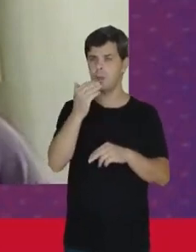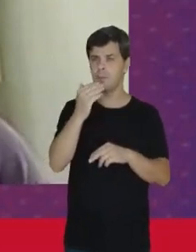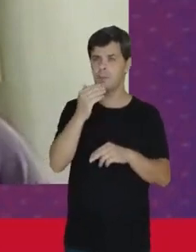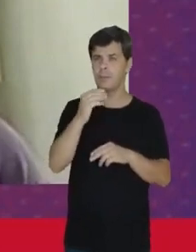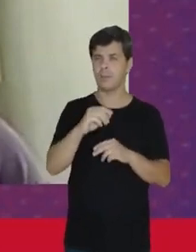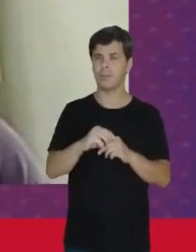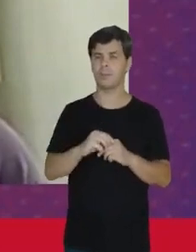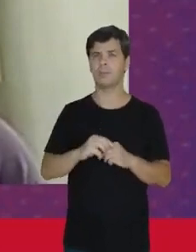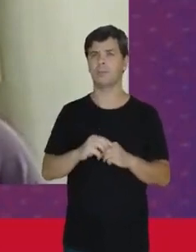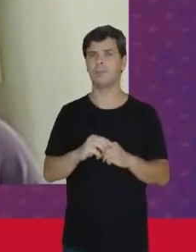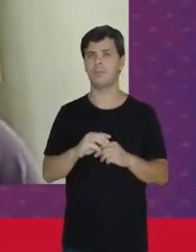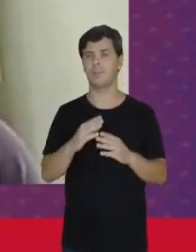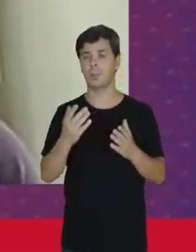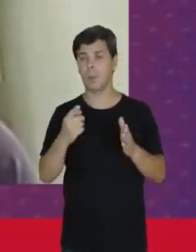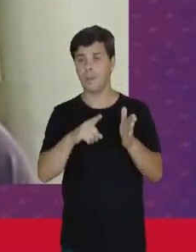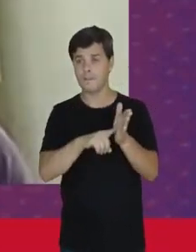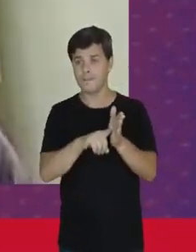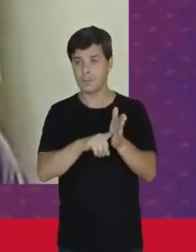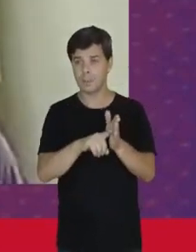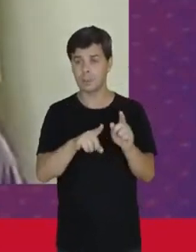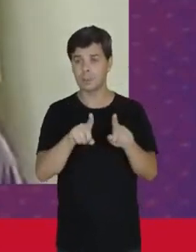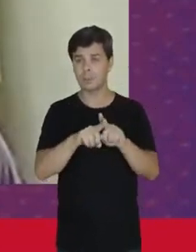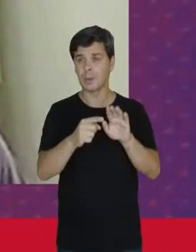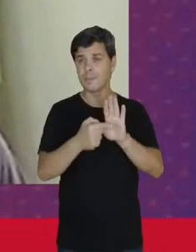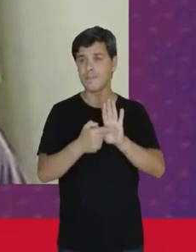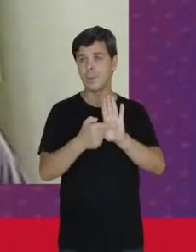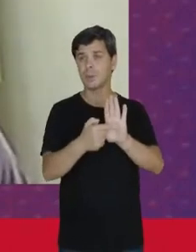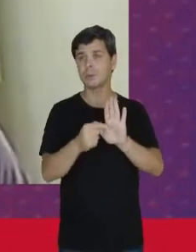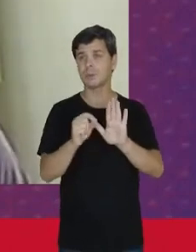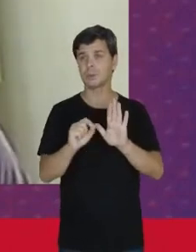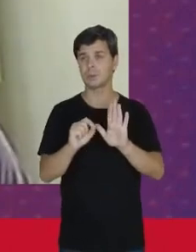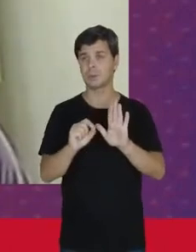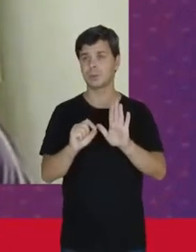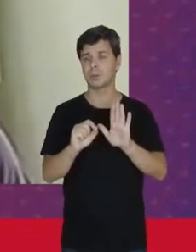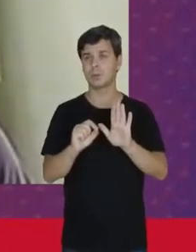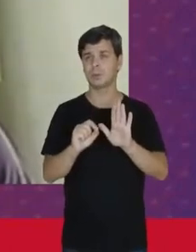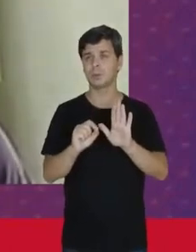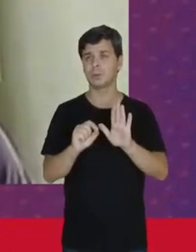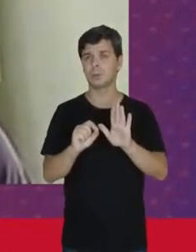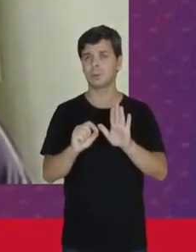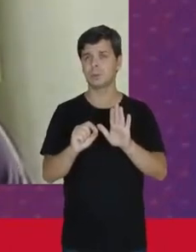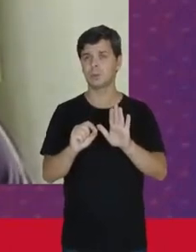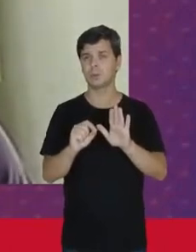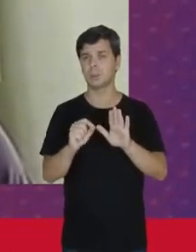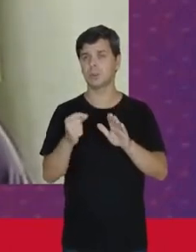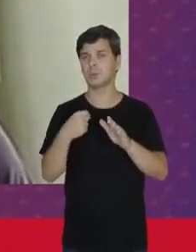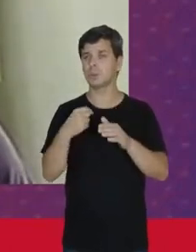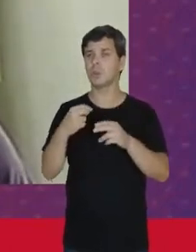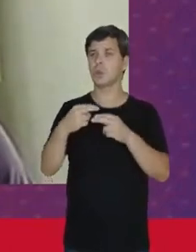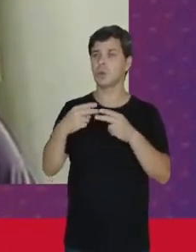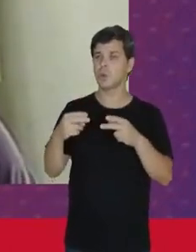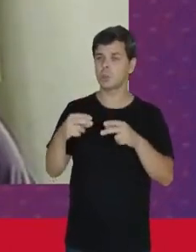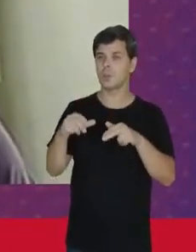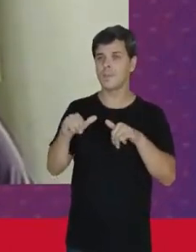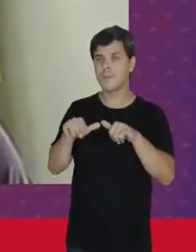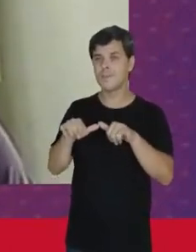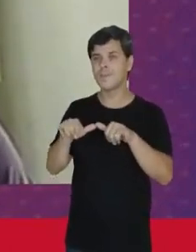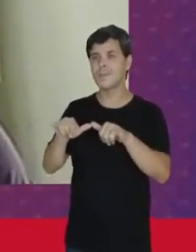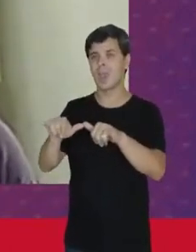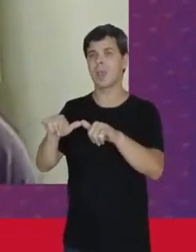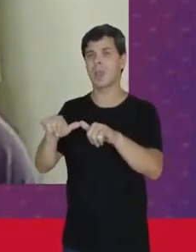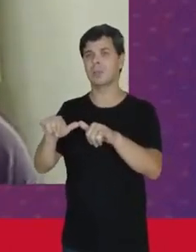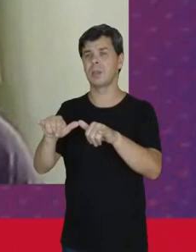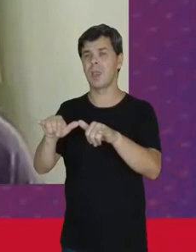aí trazer aqui, né, de uma pesquisa também que demonstra, né, de produtos no supermercado,